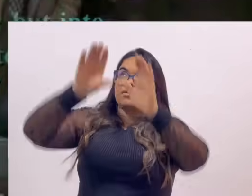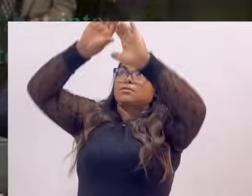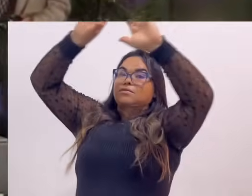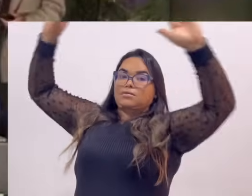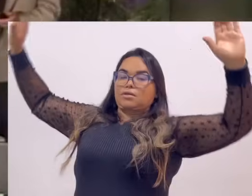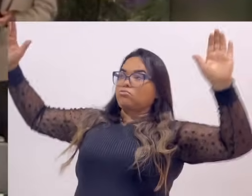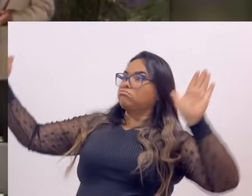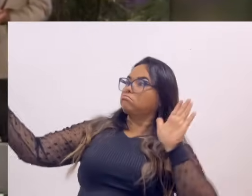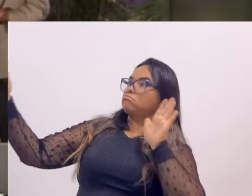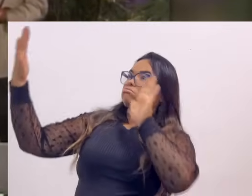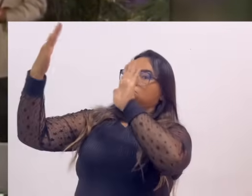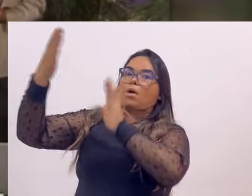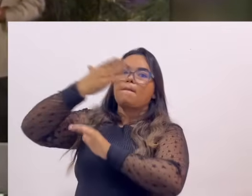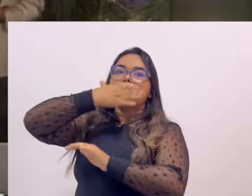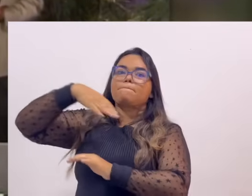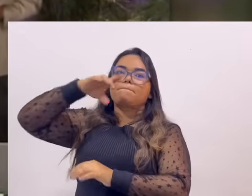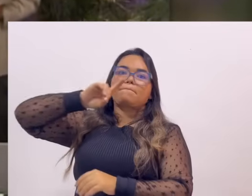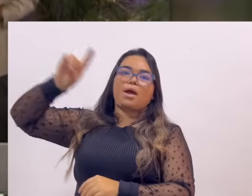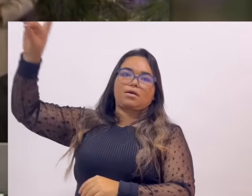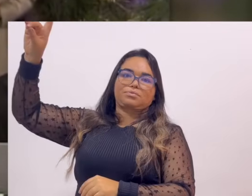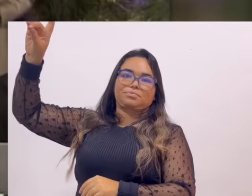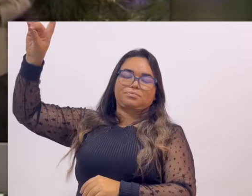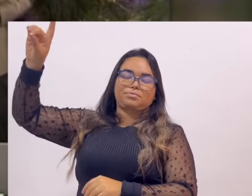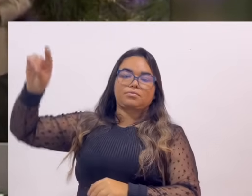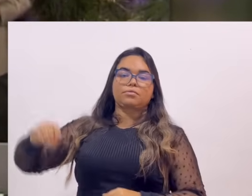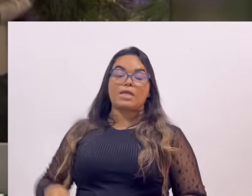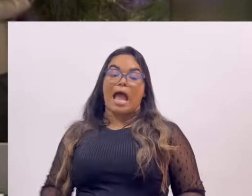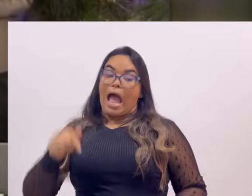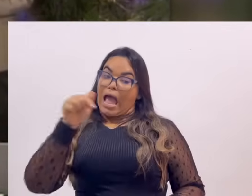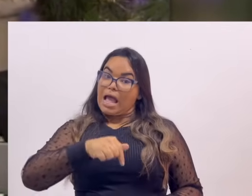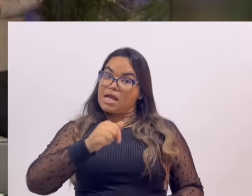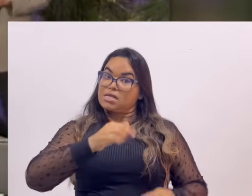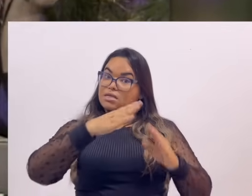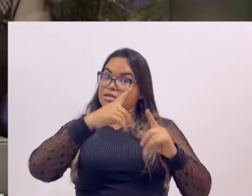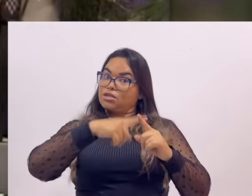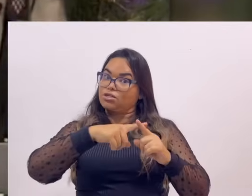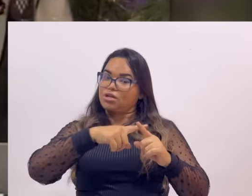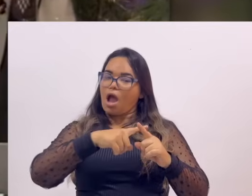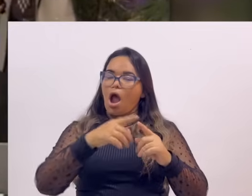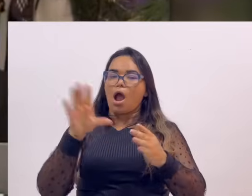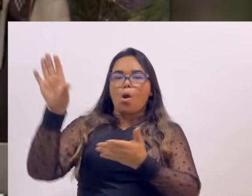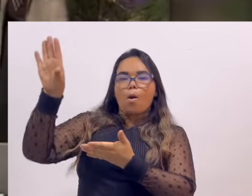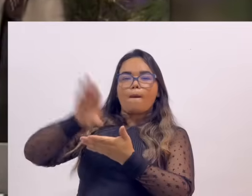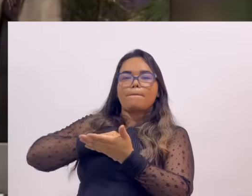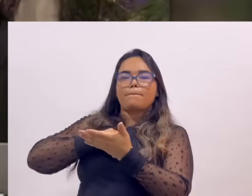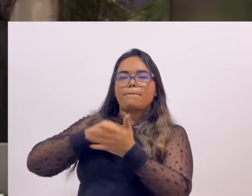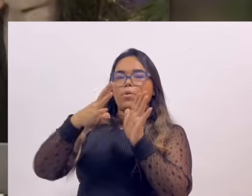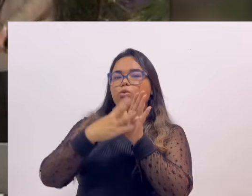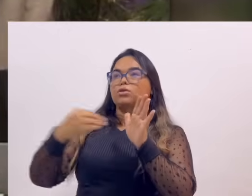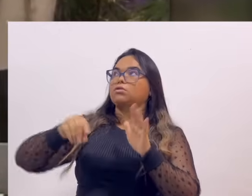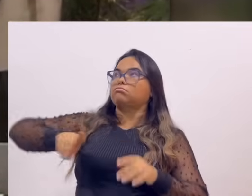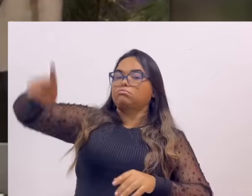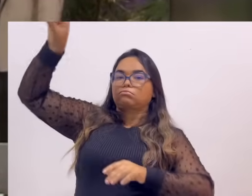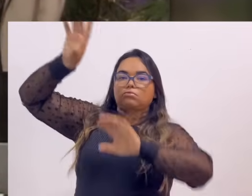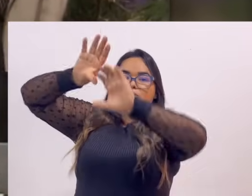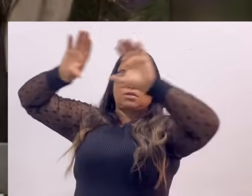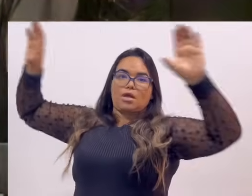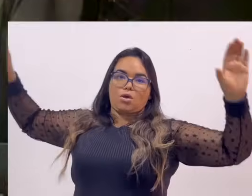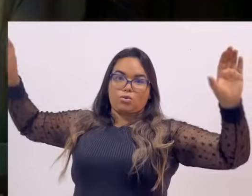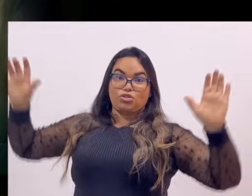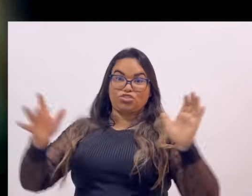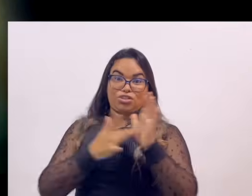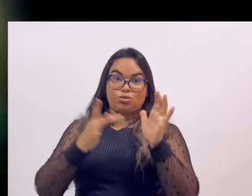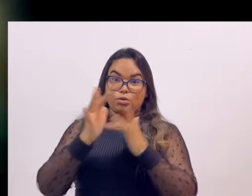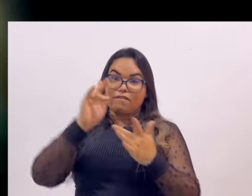santuário terrestre era uma cópia do santuário celestial, onde Cristo é o nosso sumo sacerdote. Hebreus